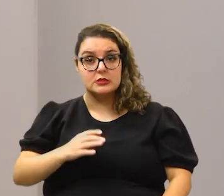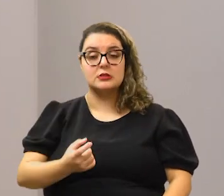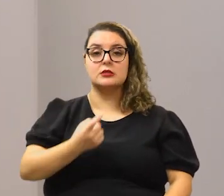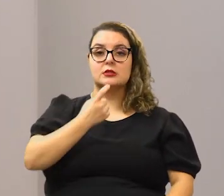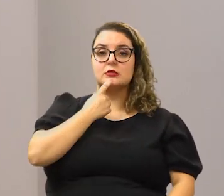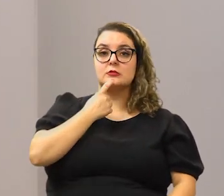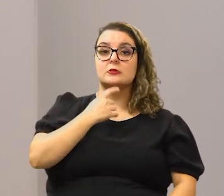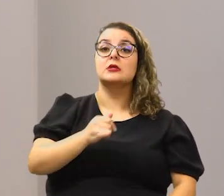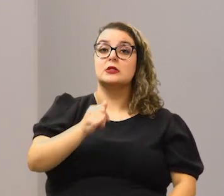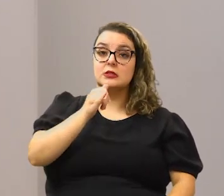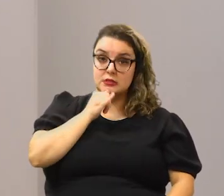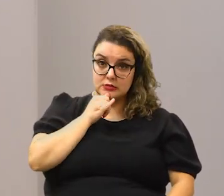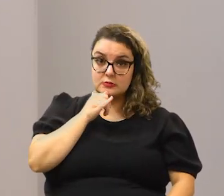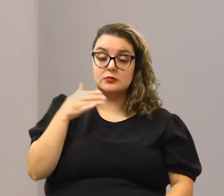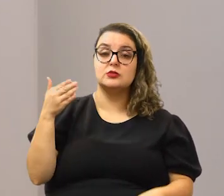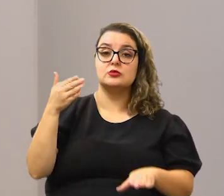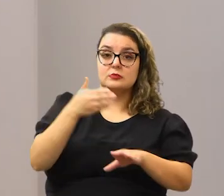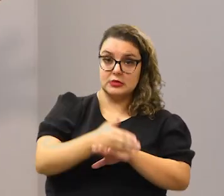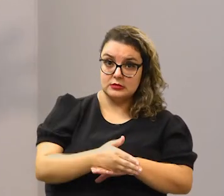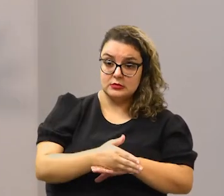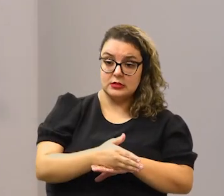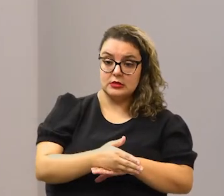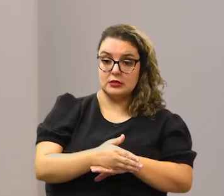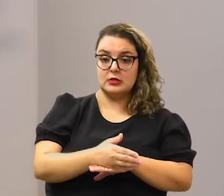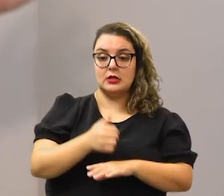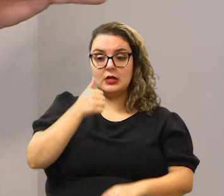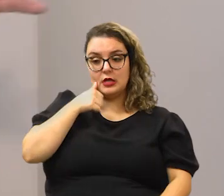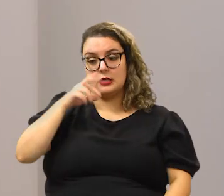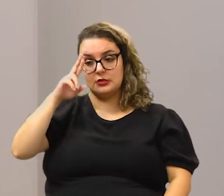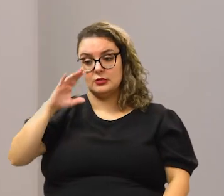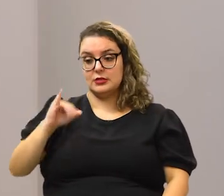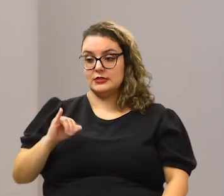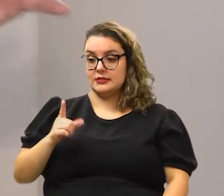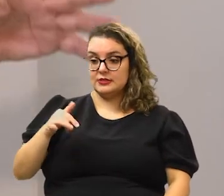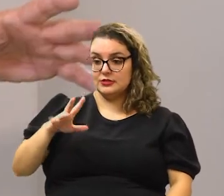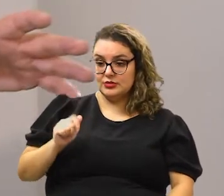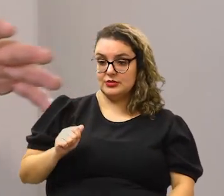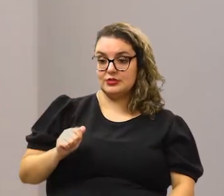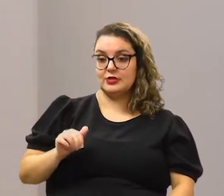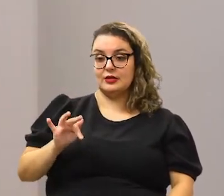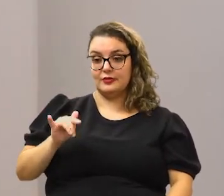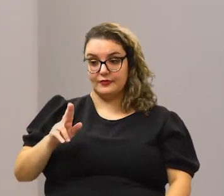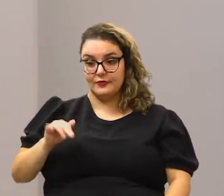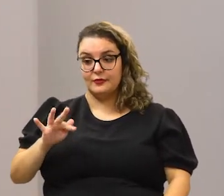Os conselhos municipais das diversas áreas, educação, saúde,